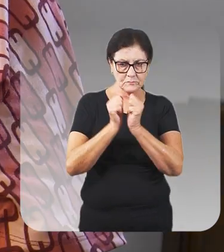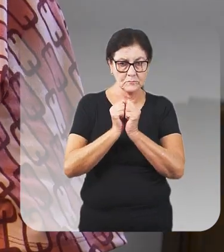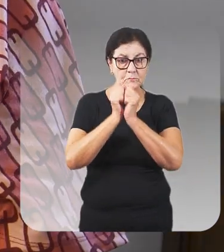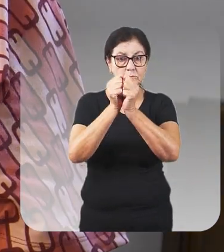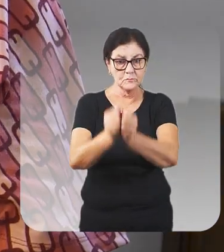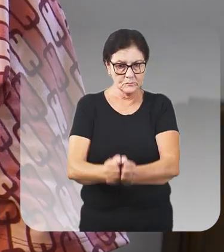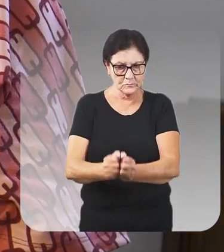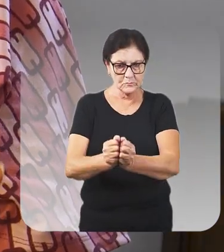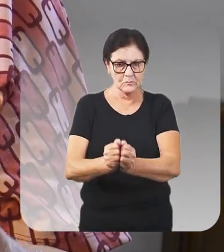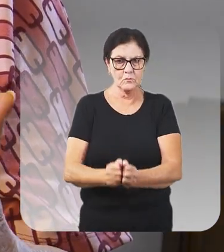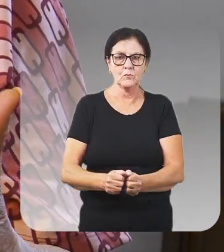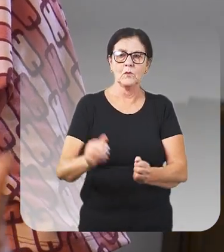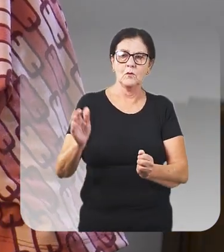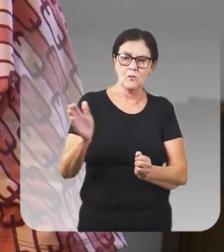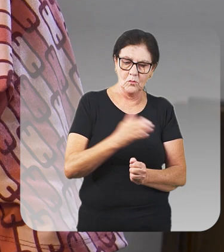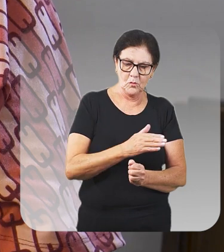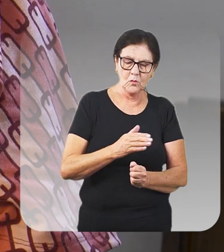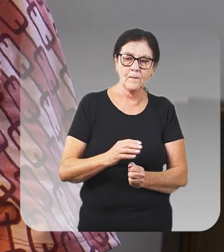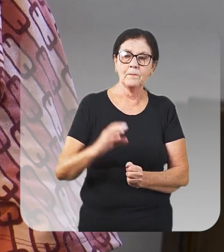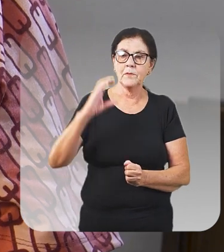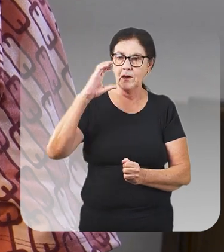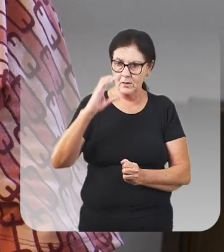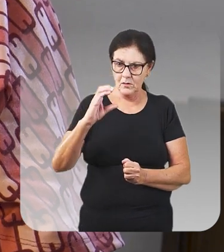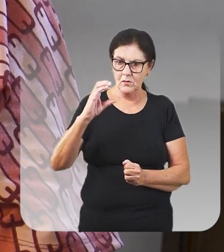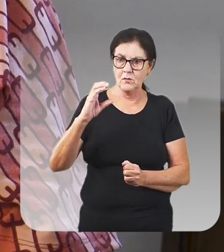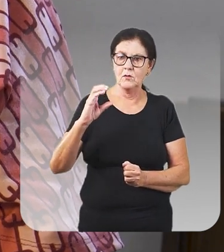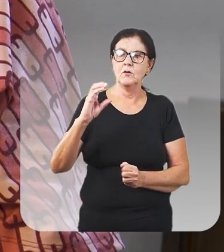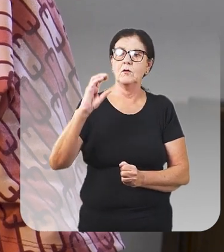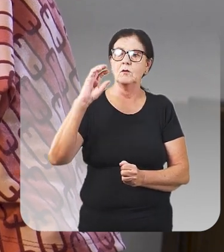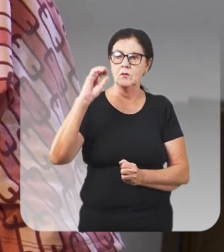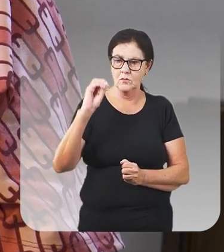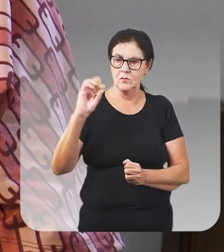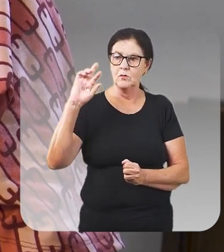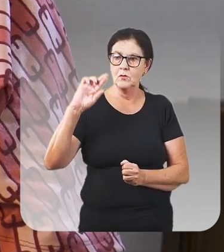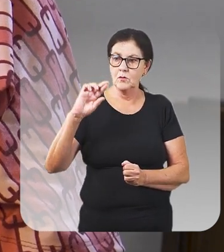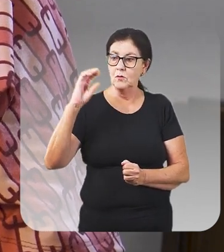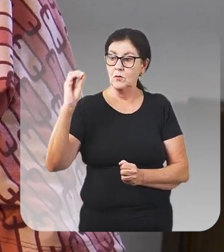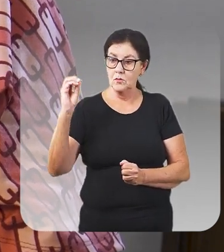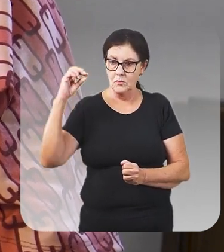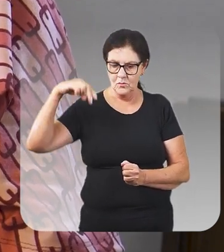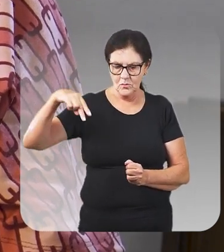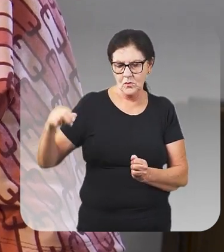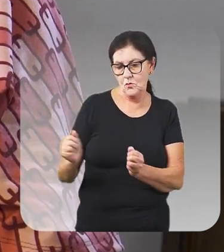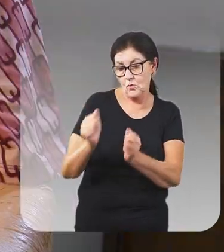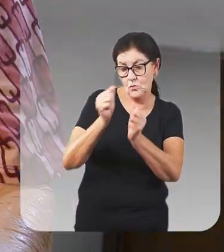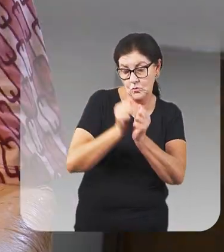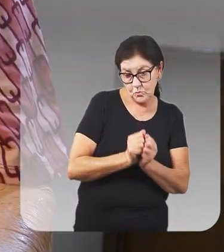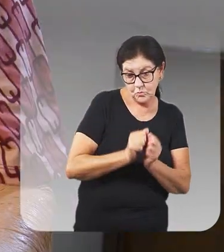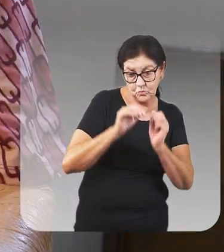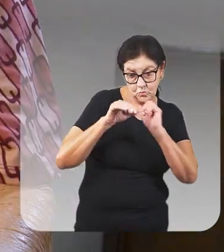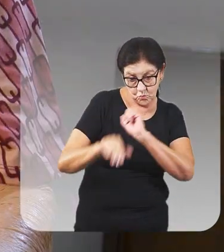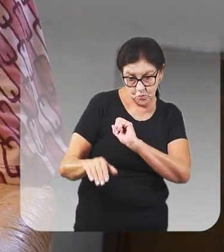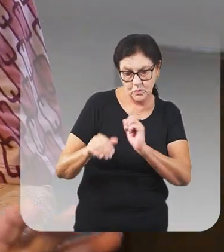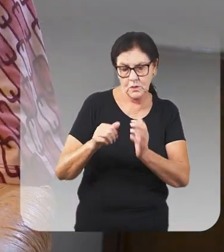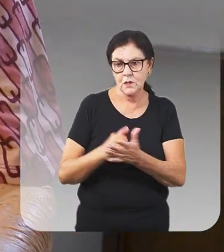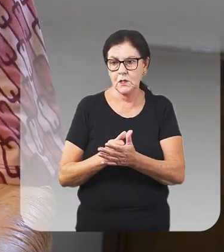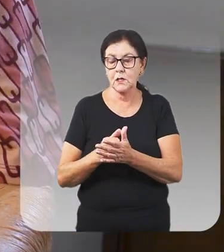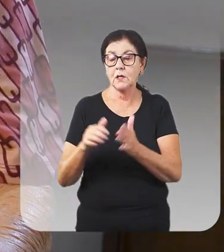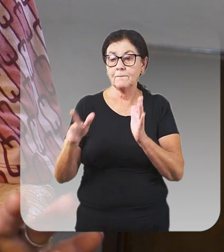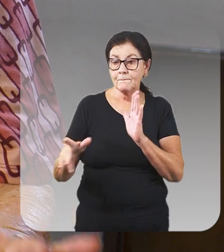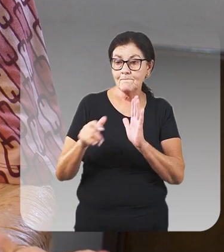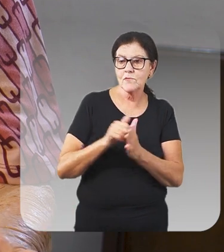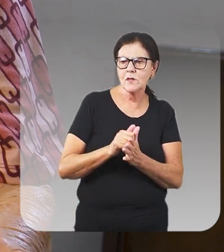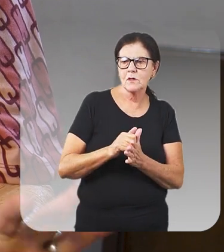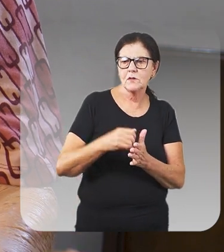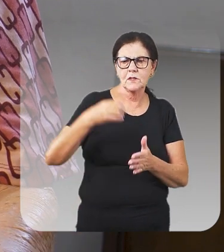ginásio e que começou a funcionar no Grupo Coronel Augusto César no período da tarde. Chamava-se